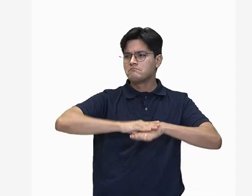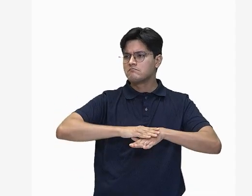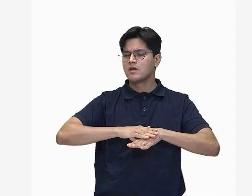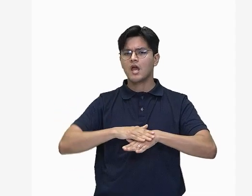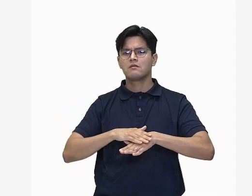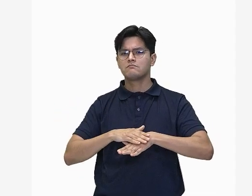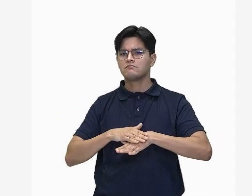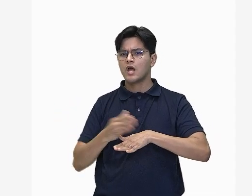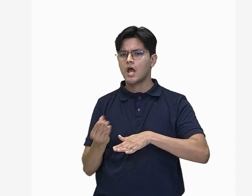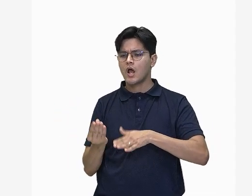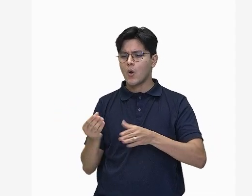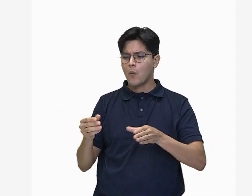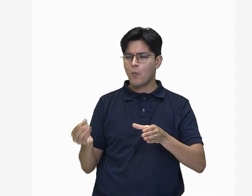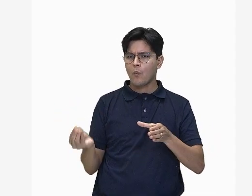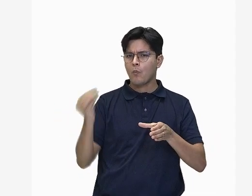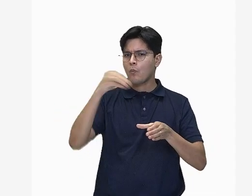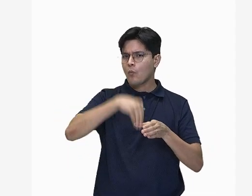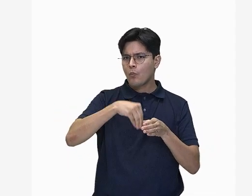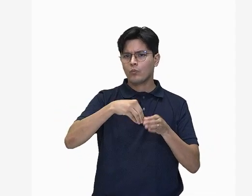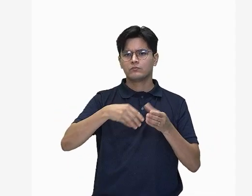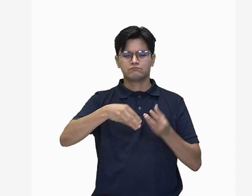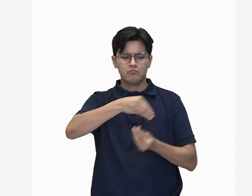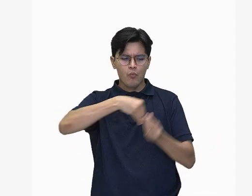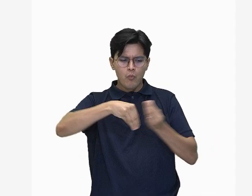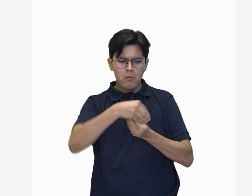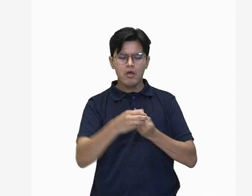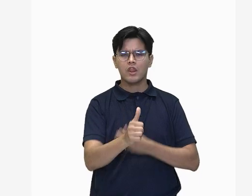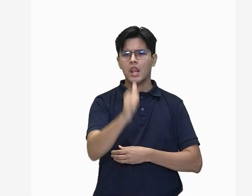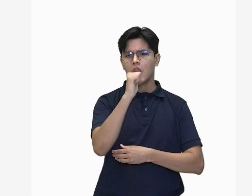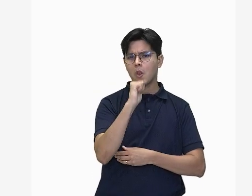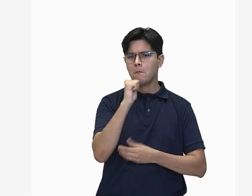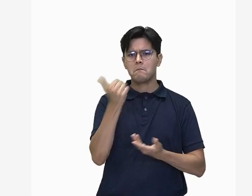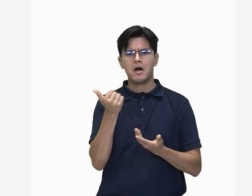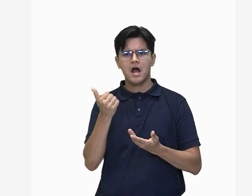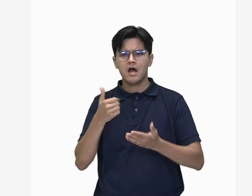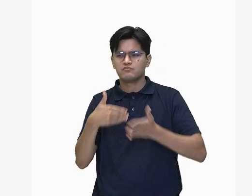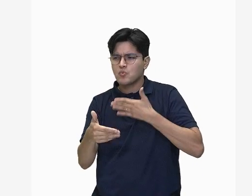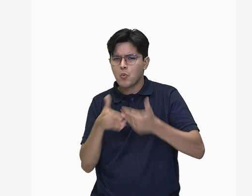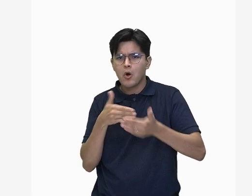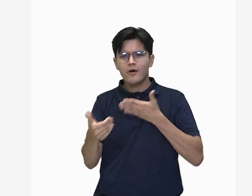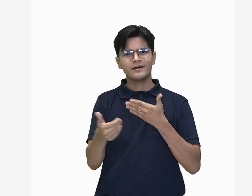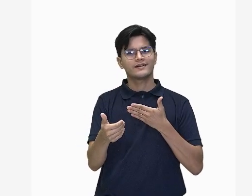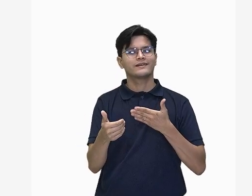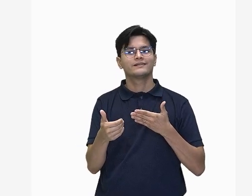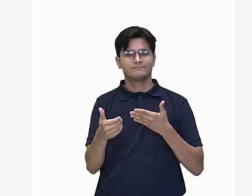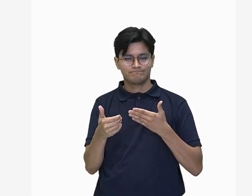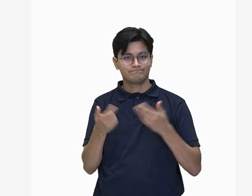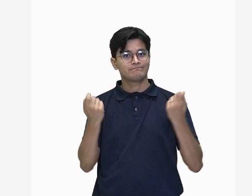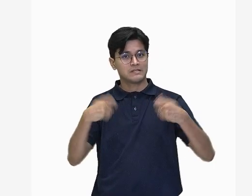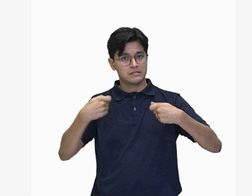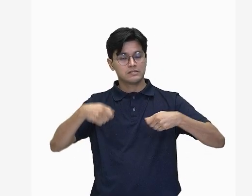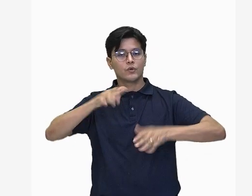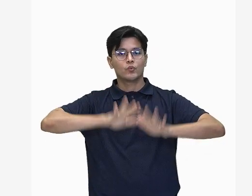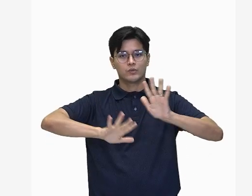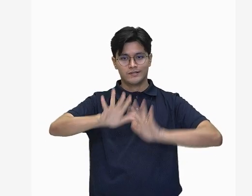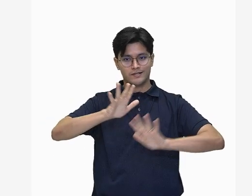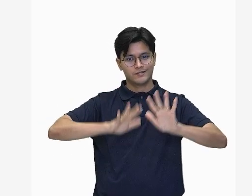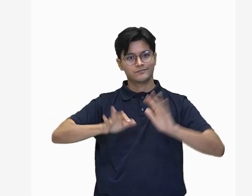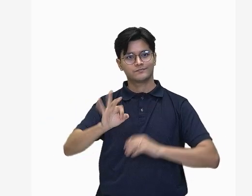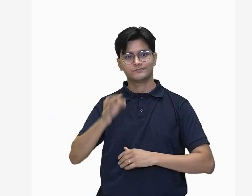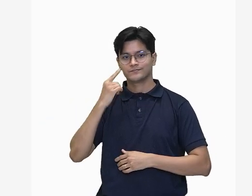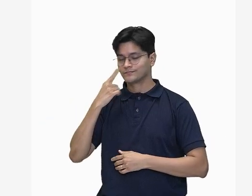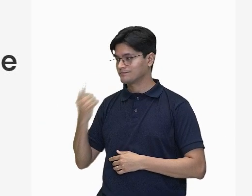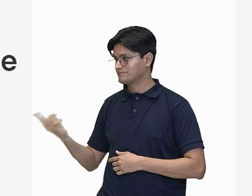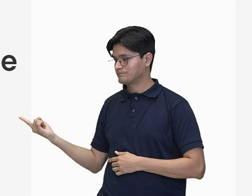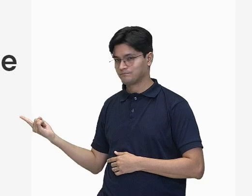SENE. As indicações dessa planta é o tratamento de constipação intestinal ocasional, né? E